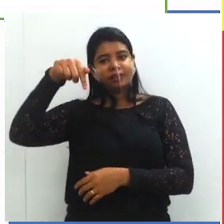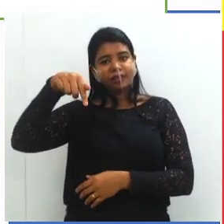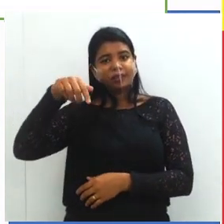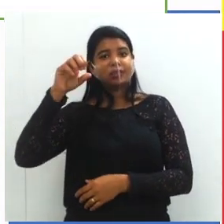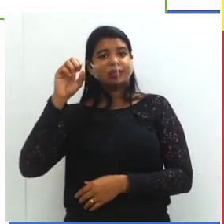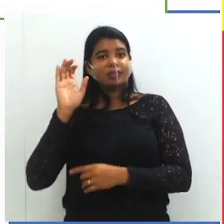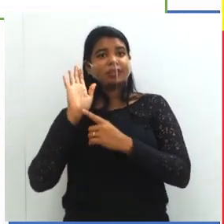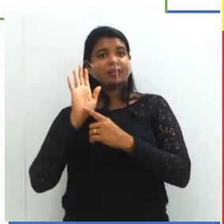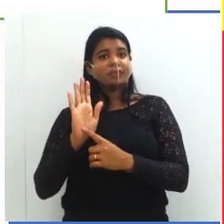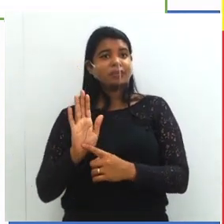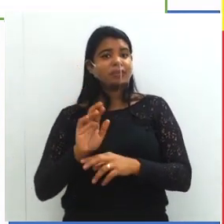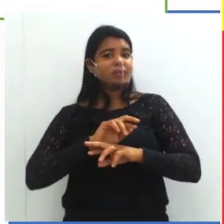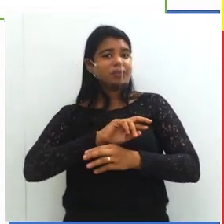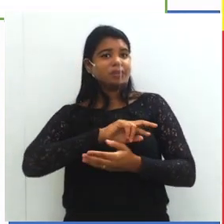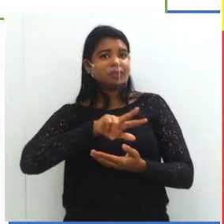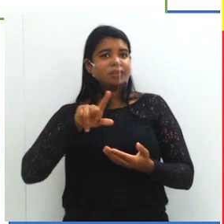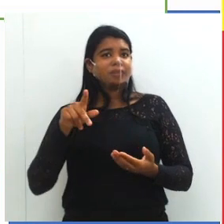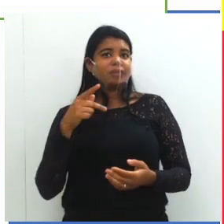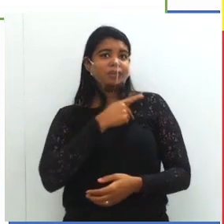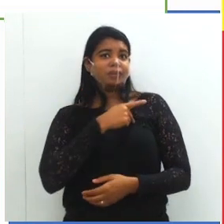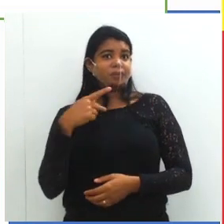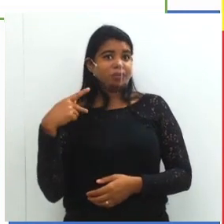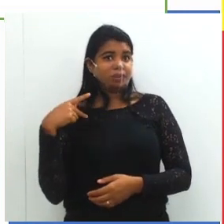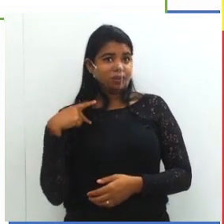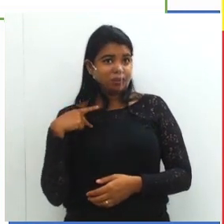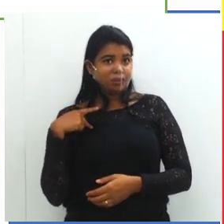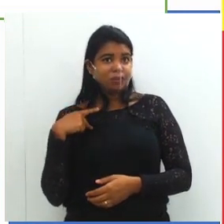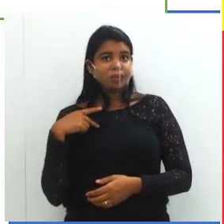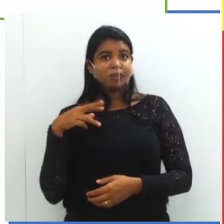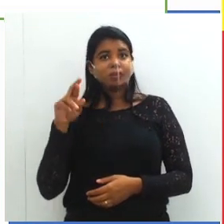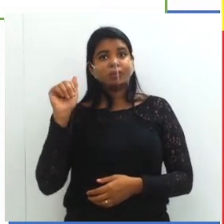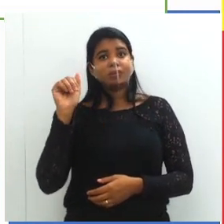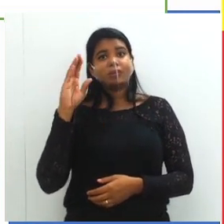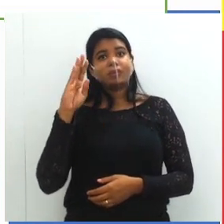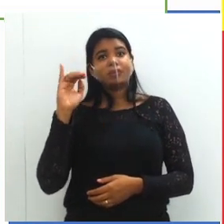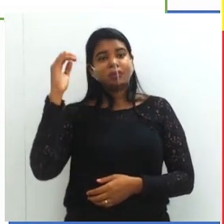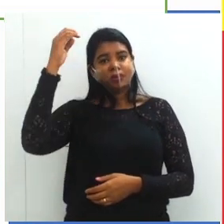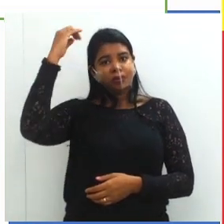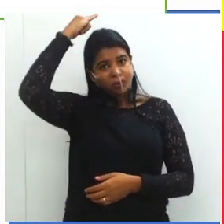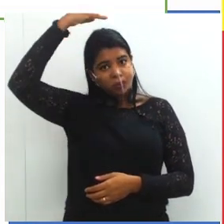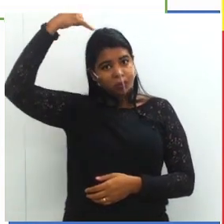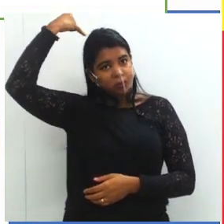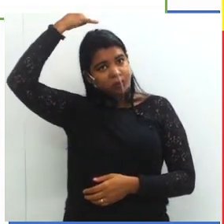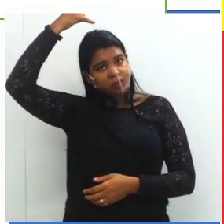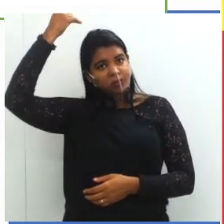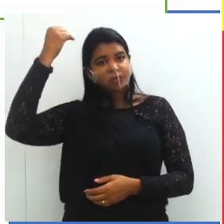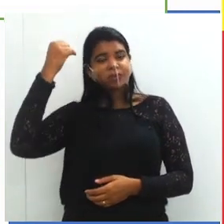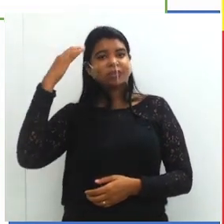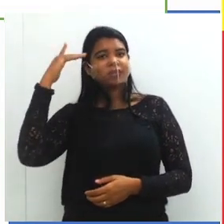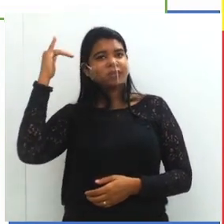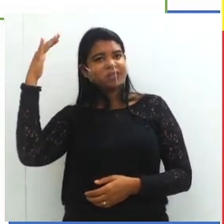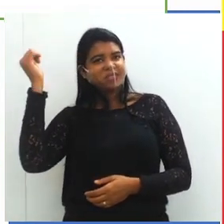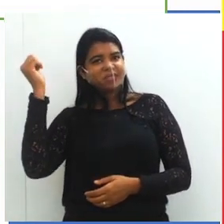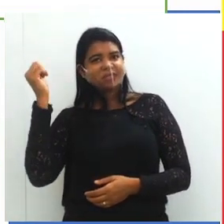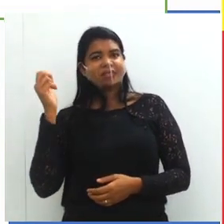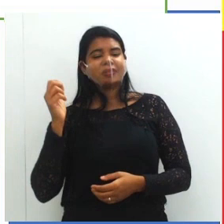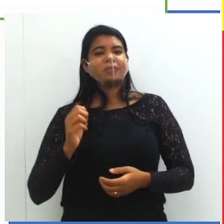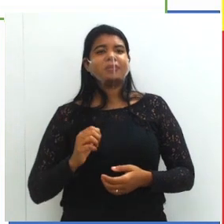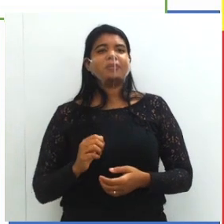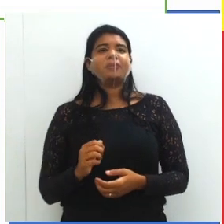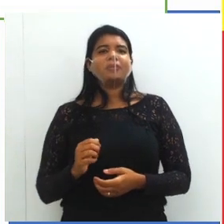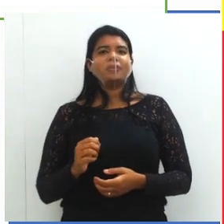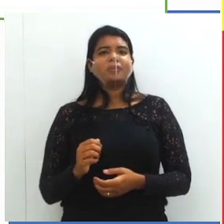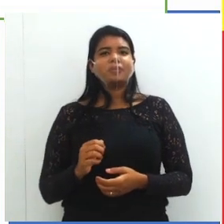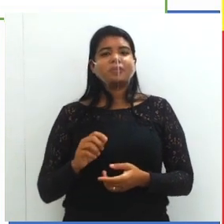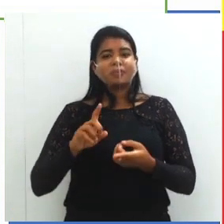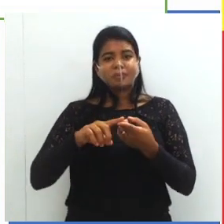ela mostra o quê? Pastores protestantes, um rabino judeu, é claro, um rabino famoso, Henri Sobel,